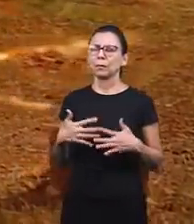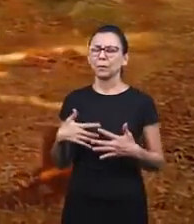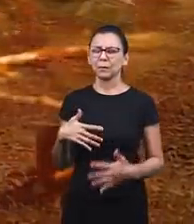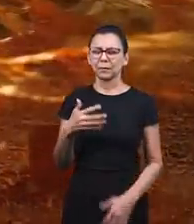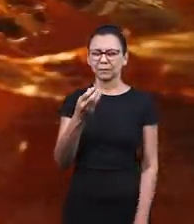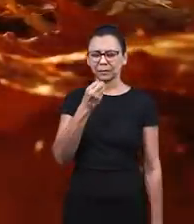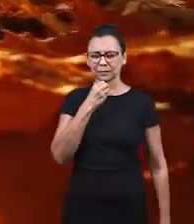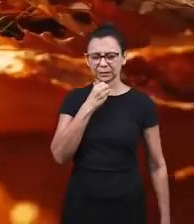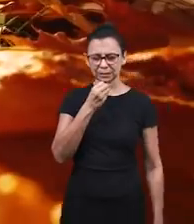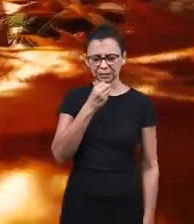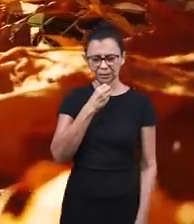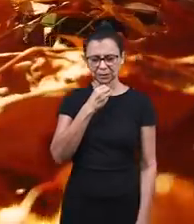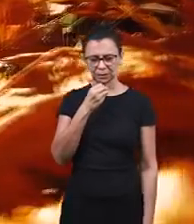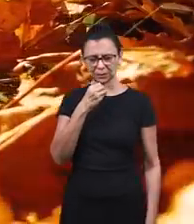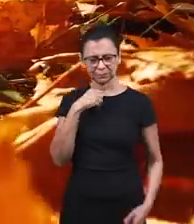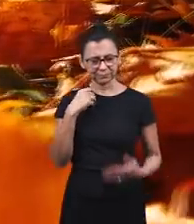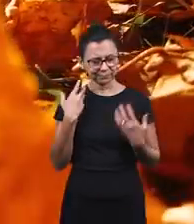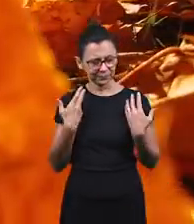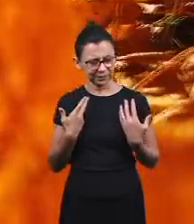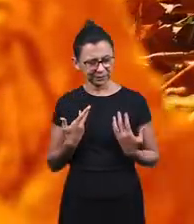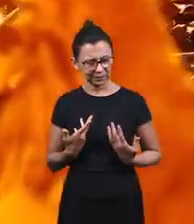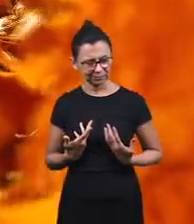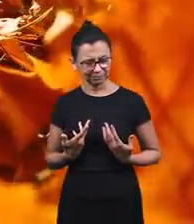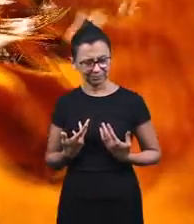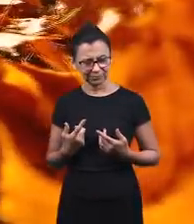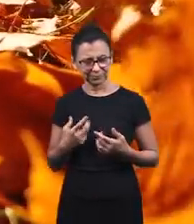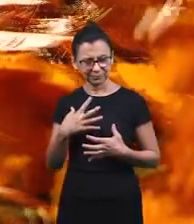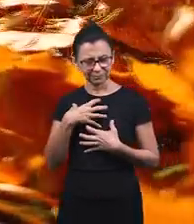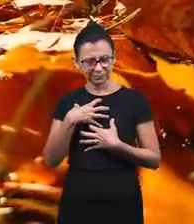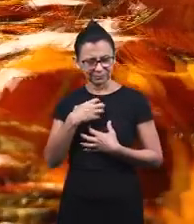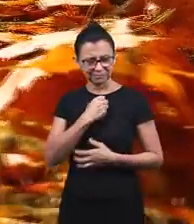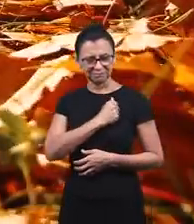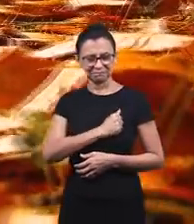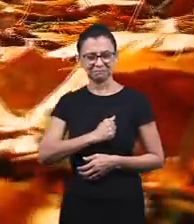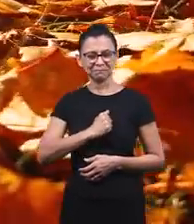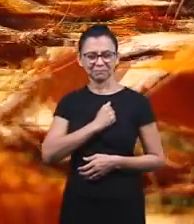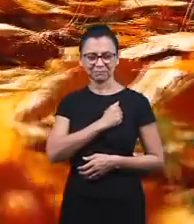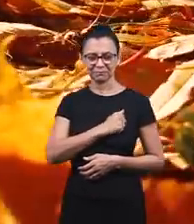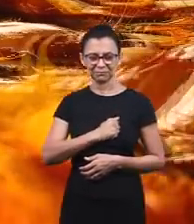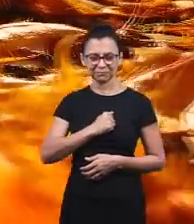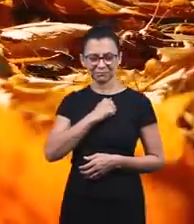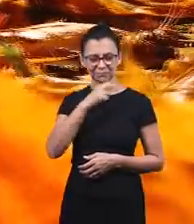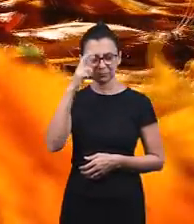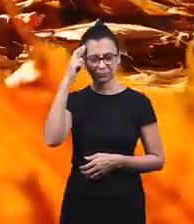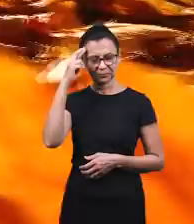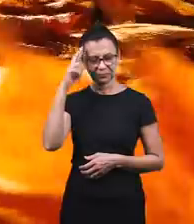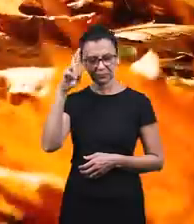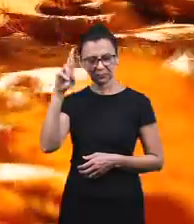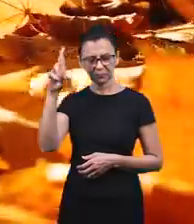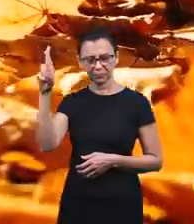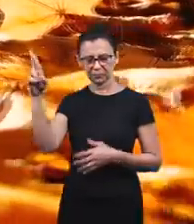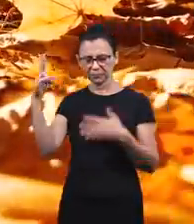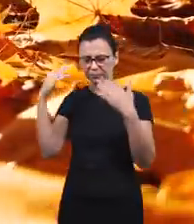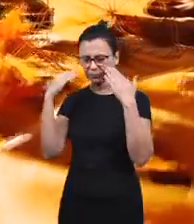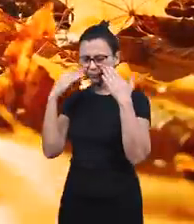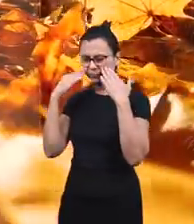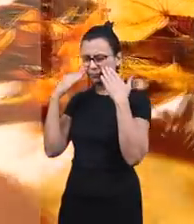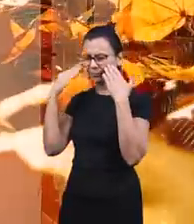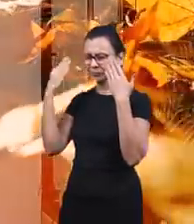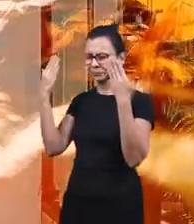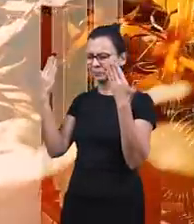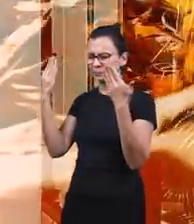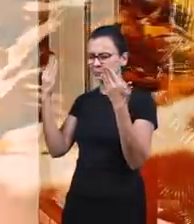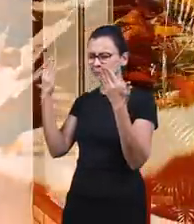mas hoje fraco estou, sinto saudades de ti,